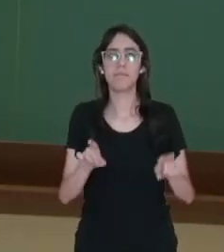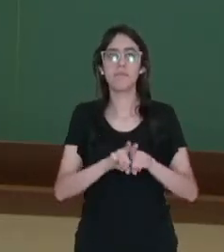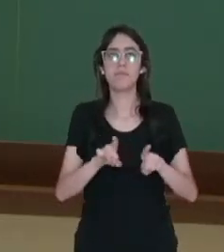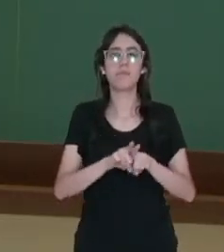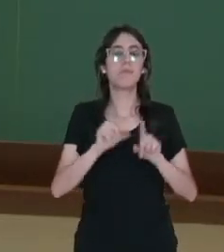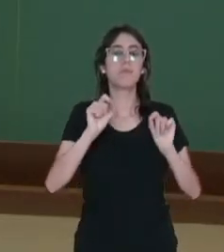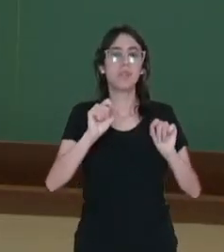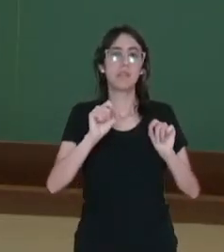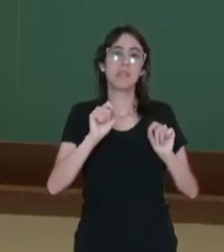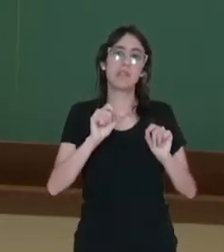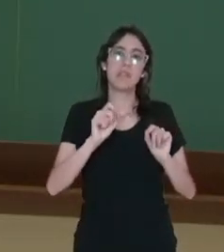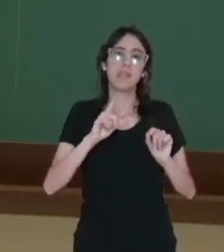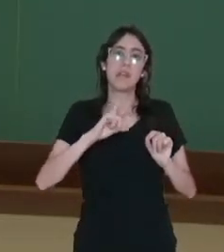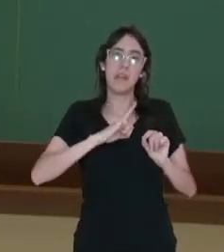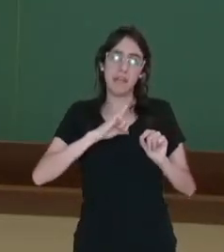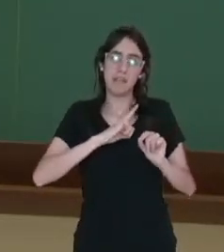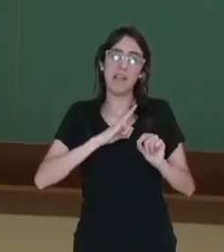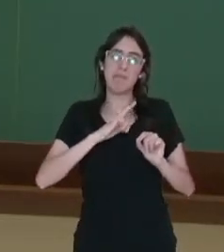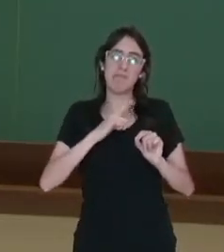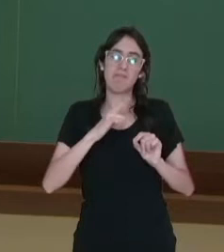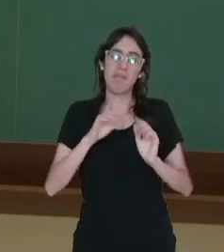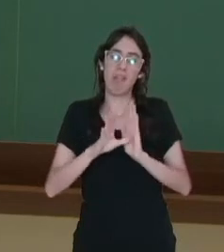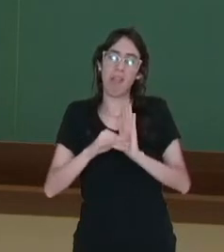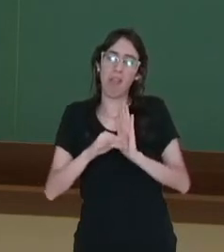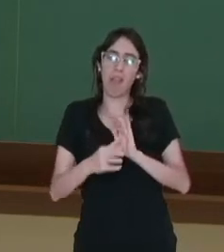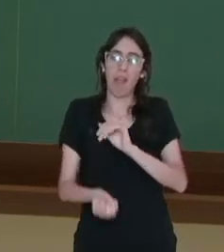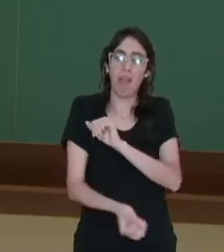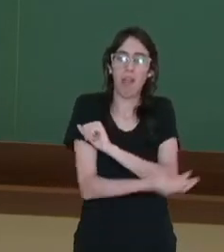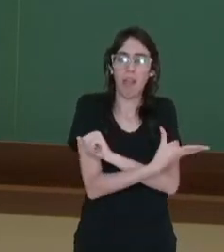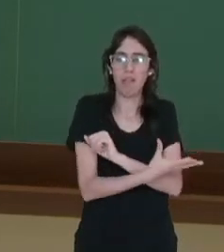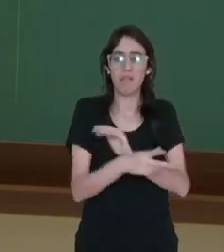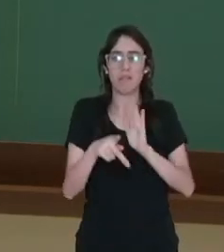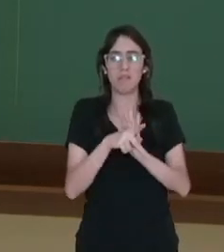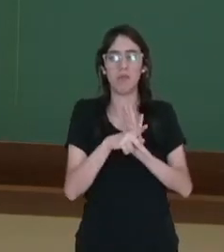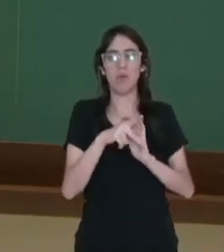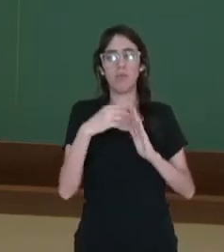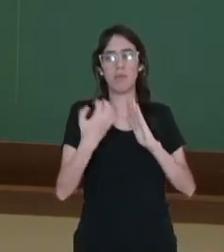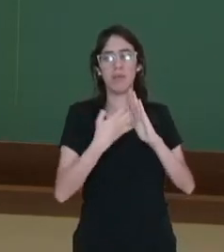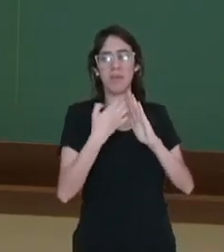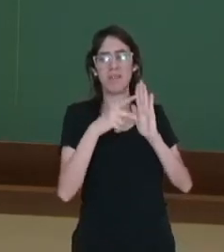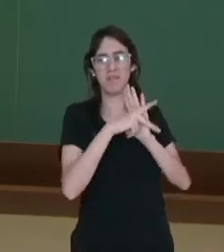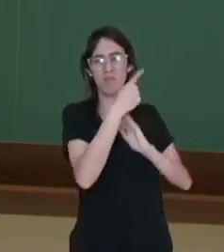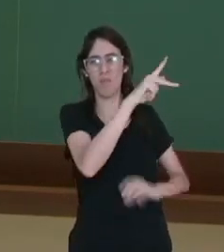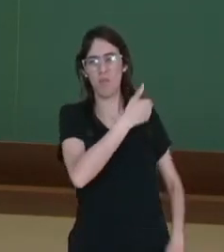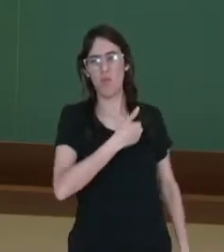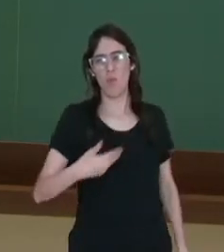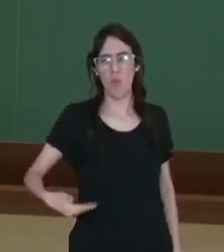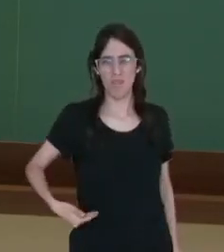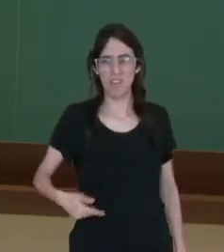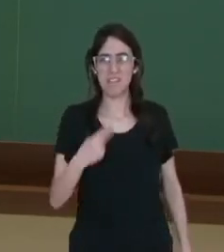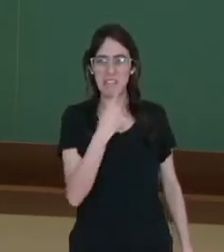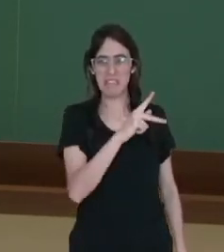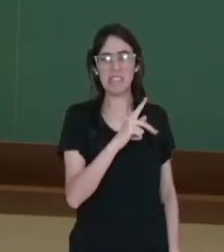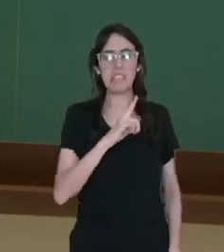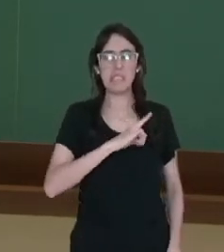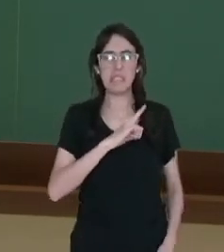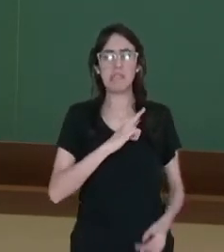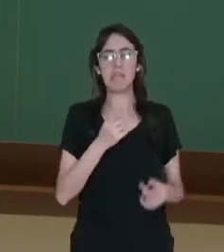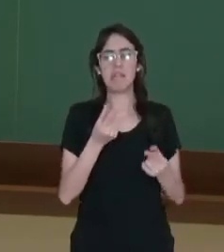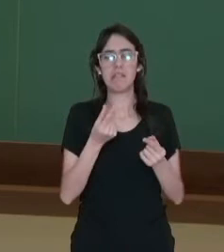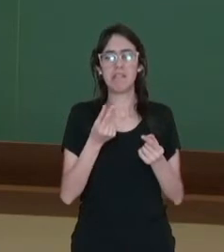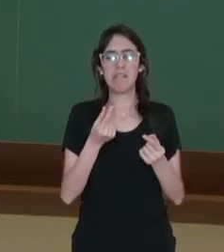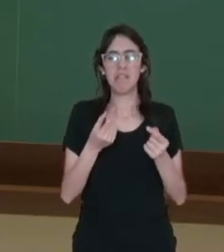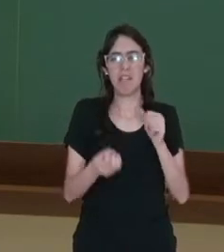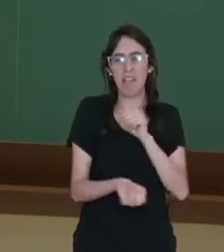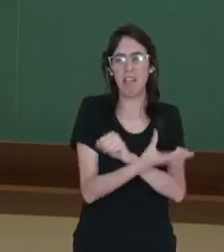de corrupção e de trocas de favores em empresas estatais. Empresas públicas, a chance de corrupção, a chance